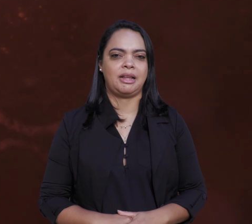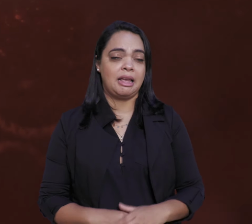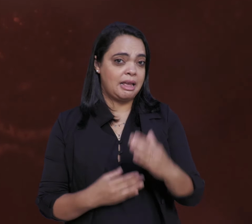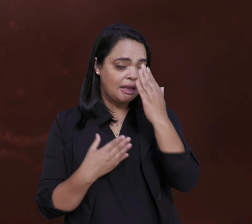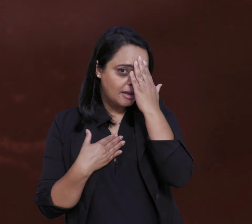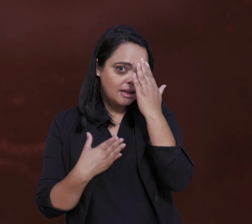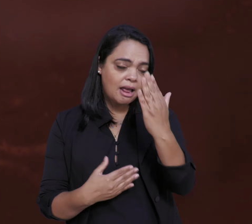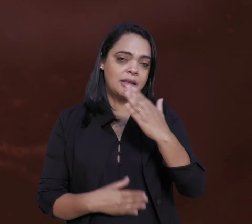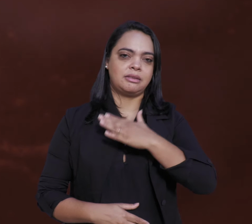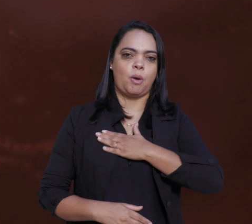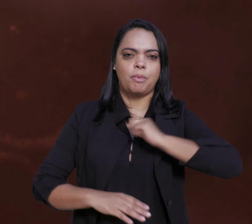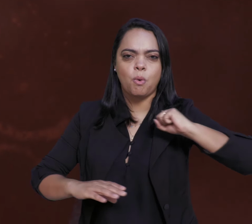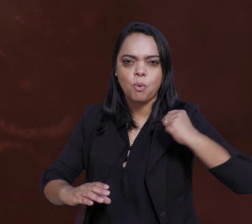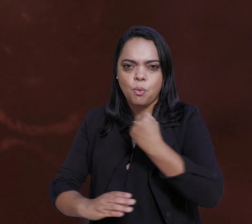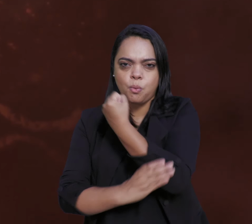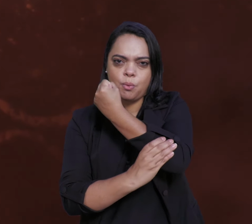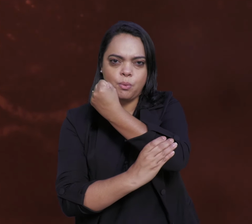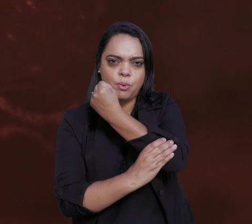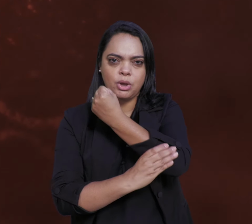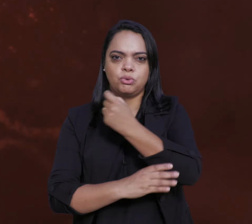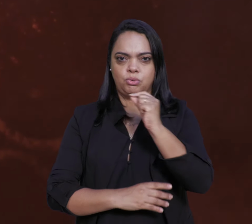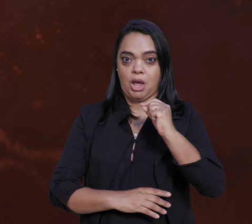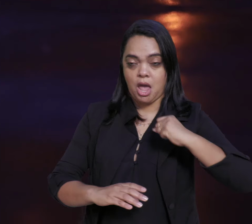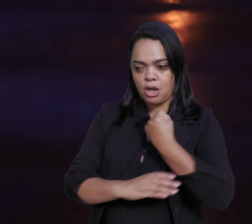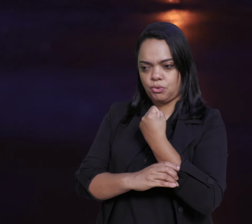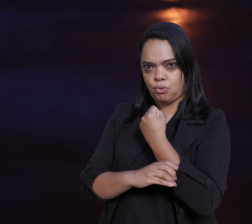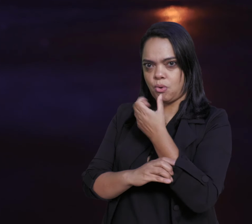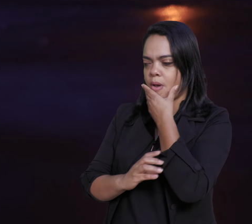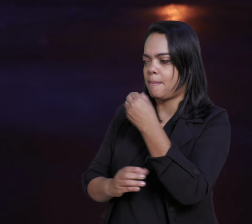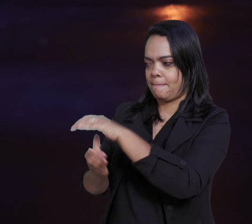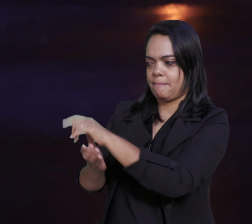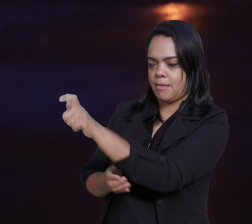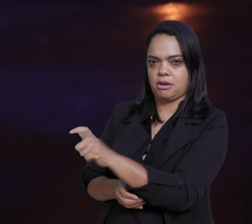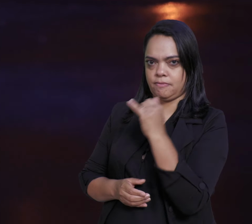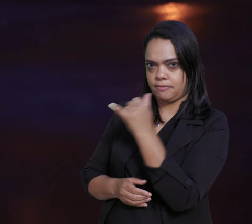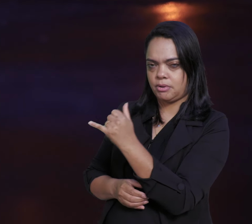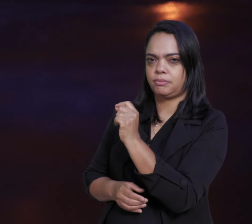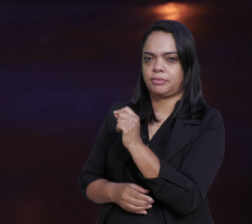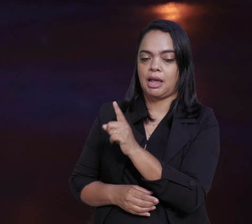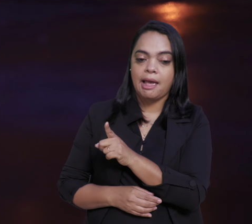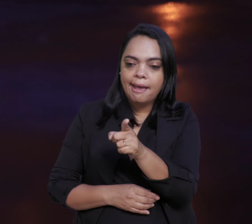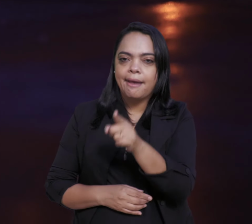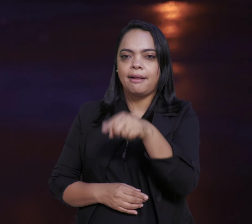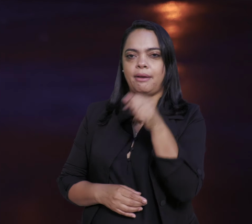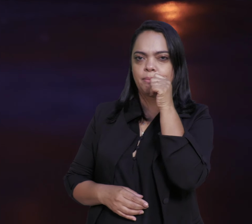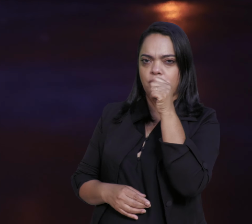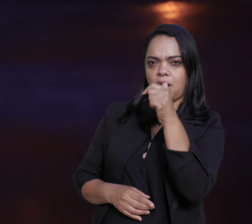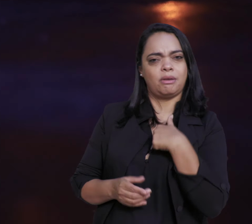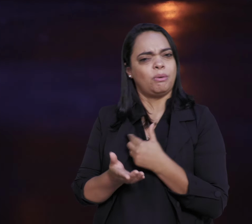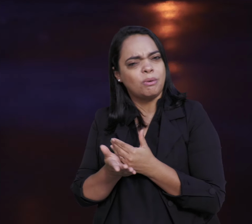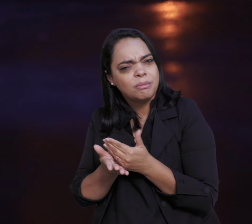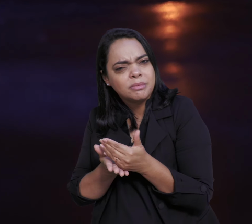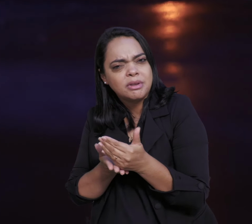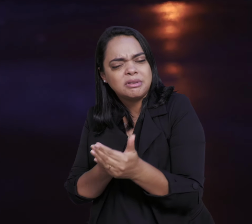Foi graças ao meu Exu que virou pro meu marido e falou: olha, ela é uma mulher. Quando eu ainda estava num